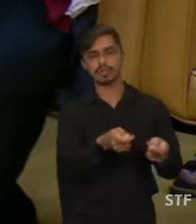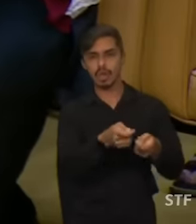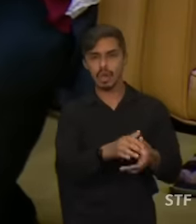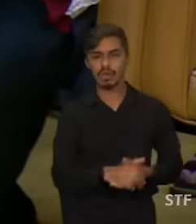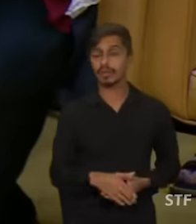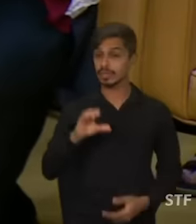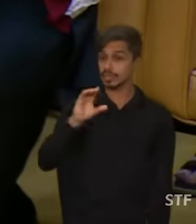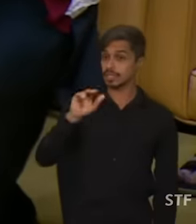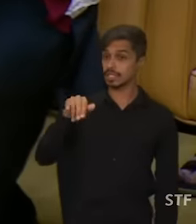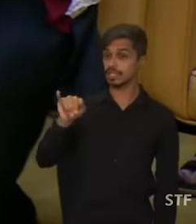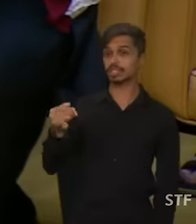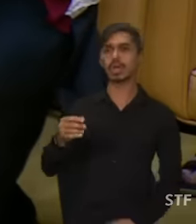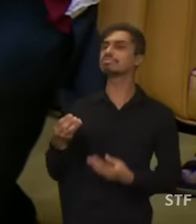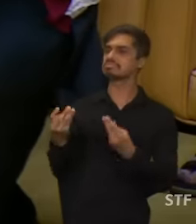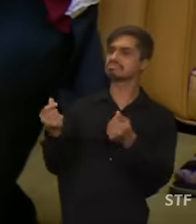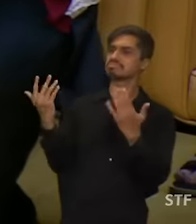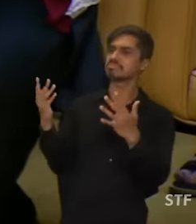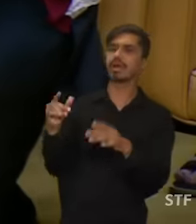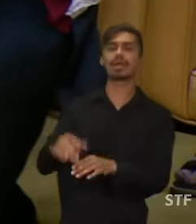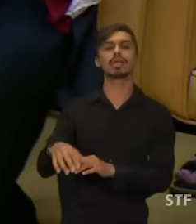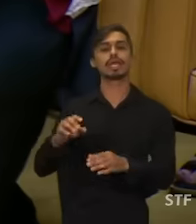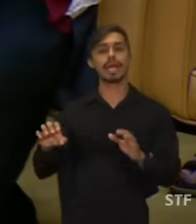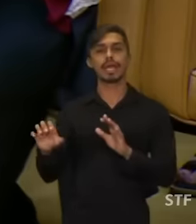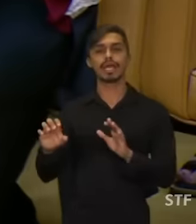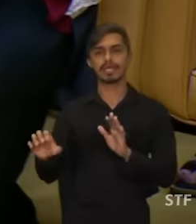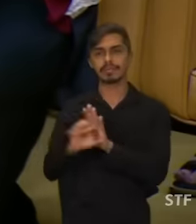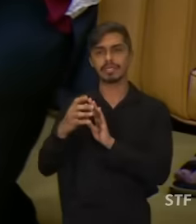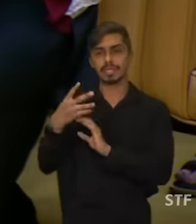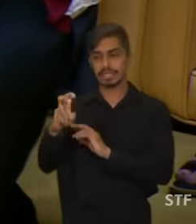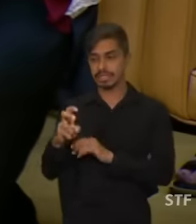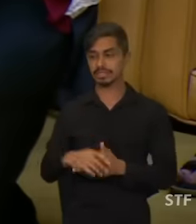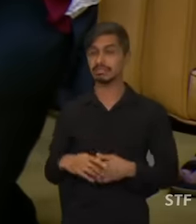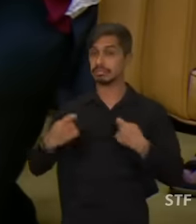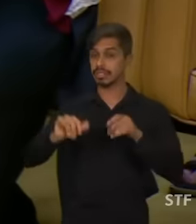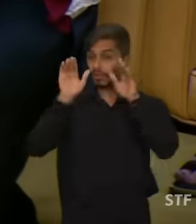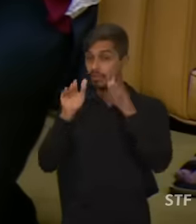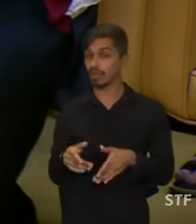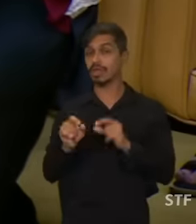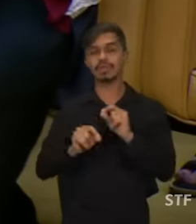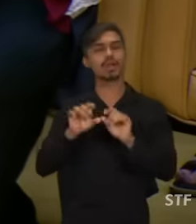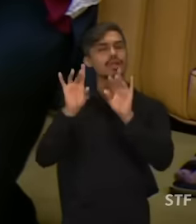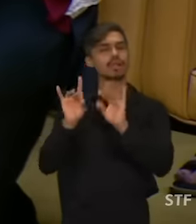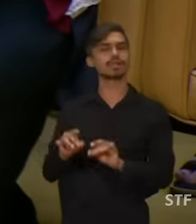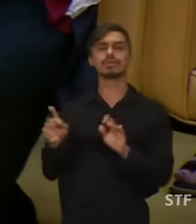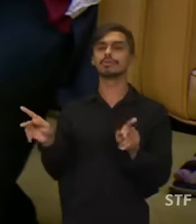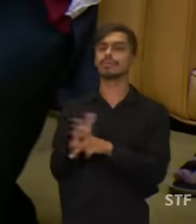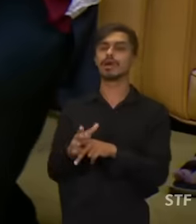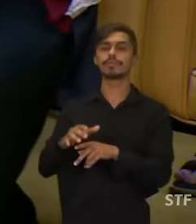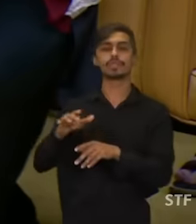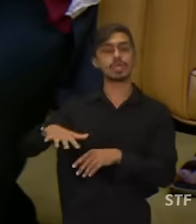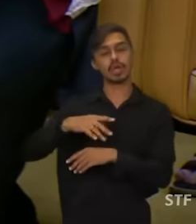que foi uma feliz inovação trazida pela Emenda 45, deve se ater, obviamente, às questões do âmbito do Poder